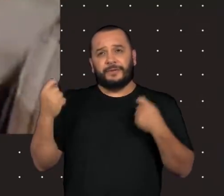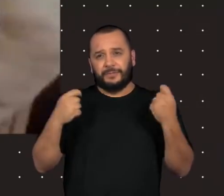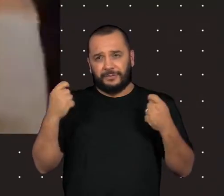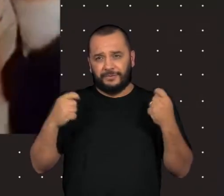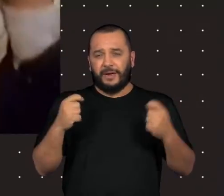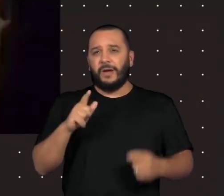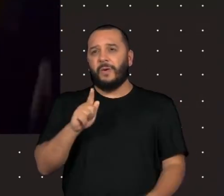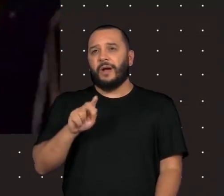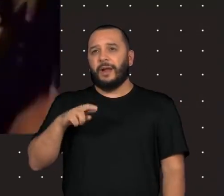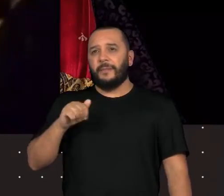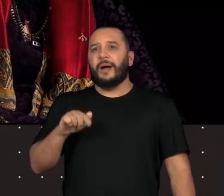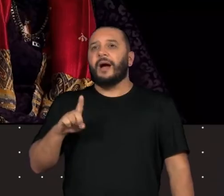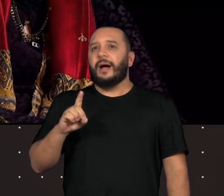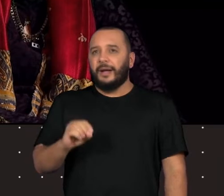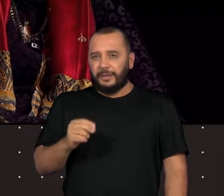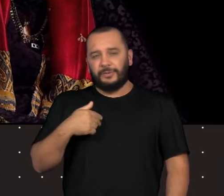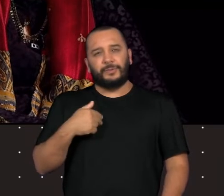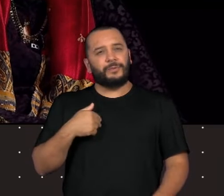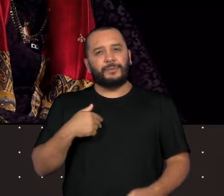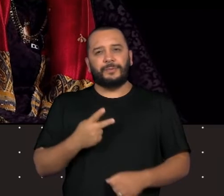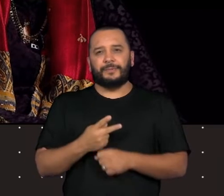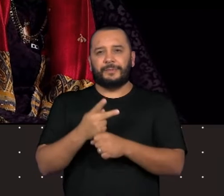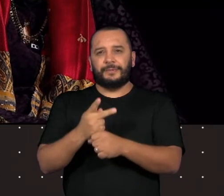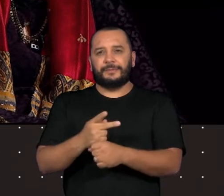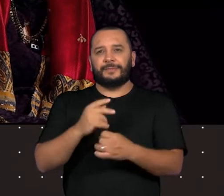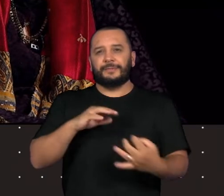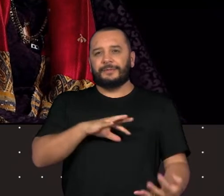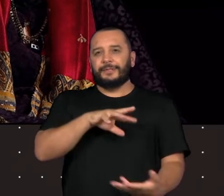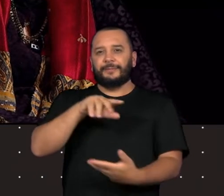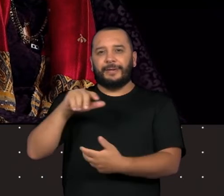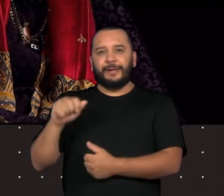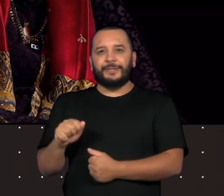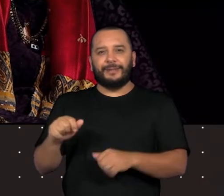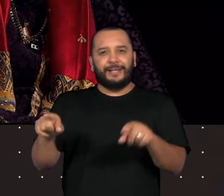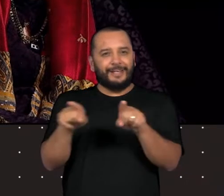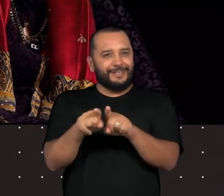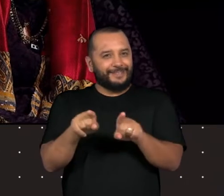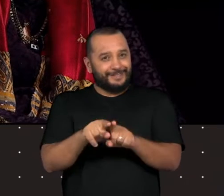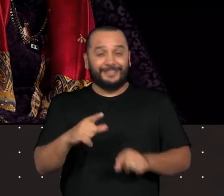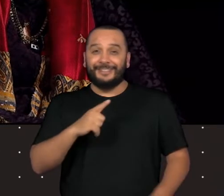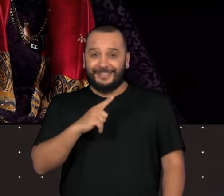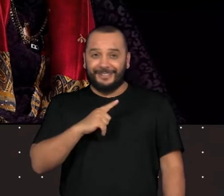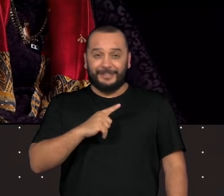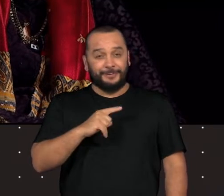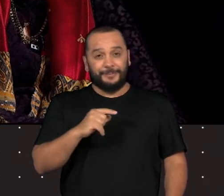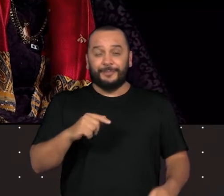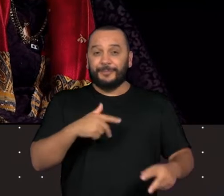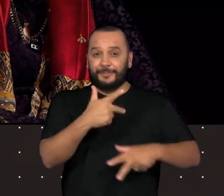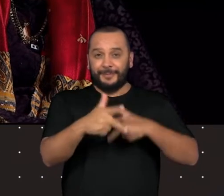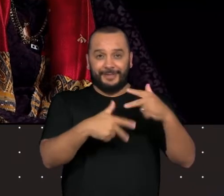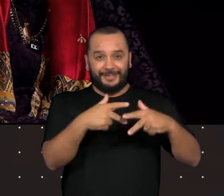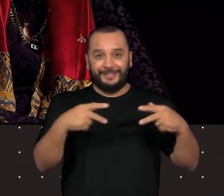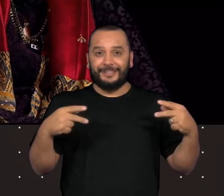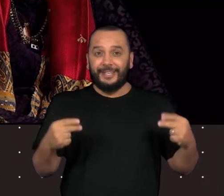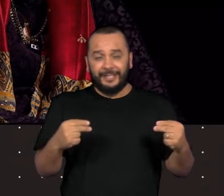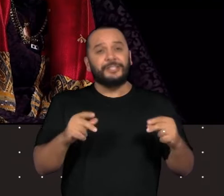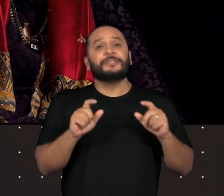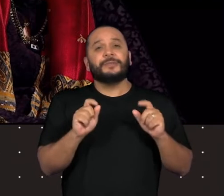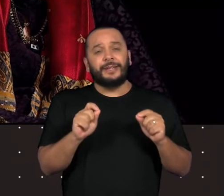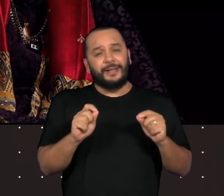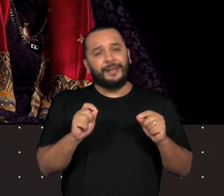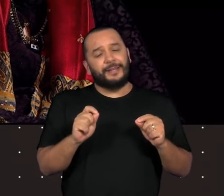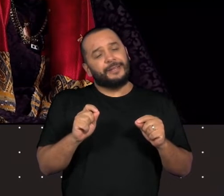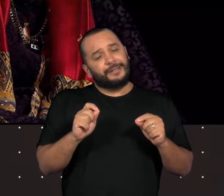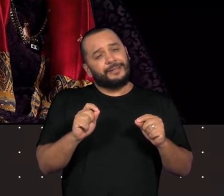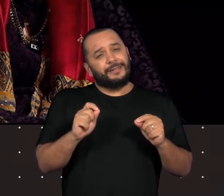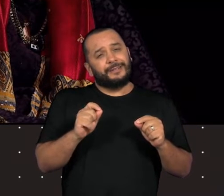Prêmio Internacional, e ela me deu esse presente, fazendo esse personagem de